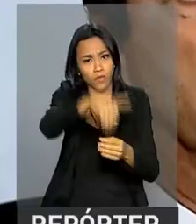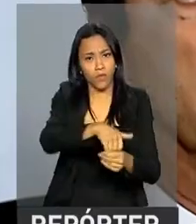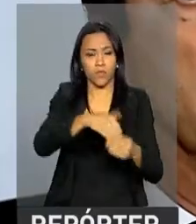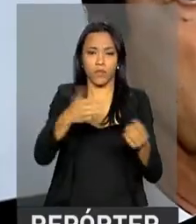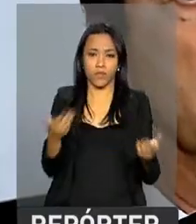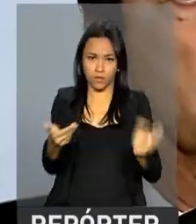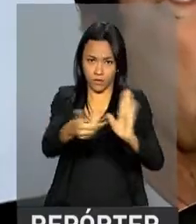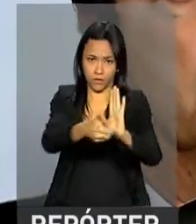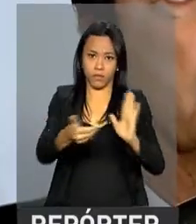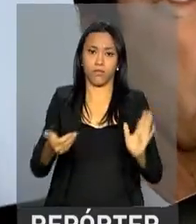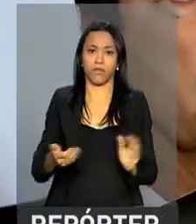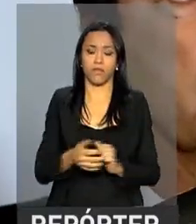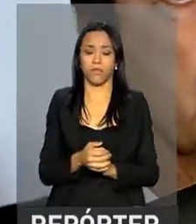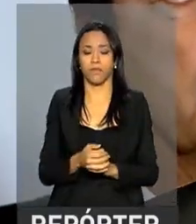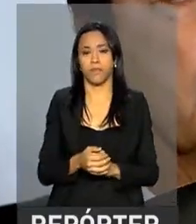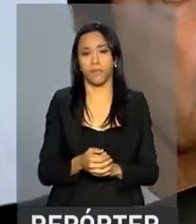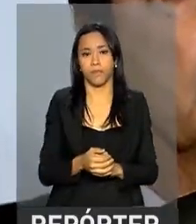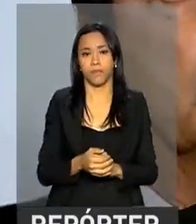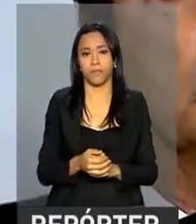qualidade melhor